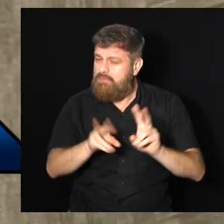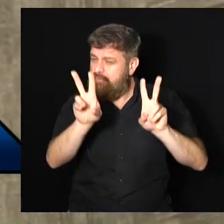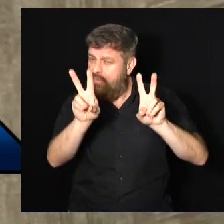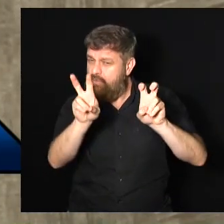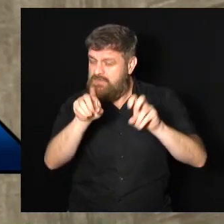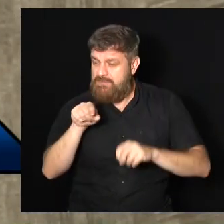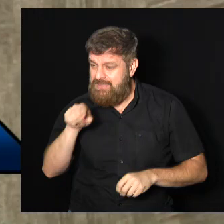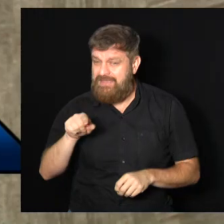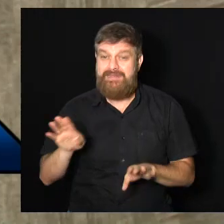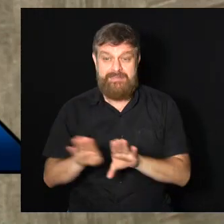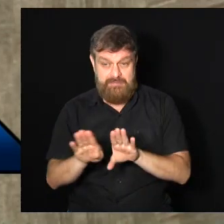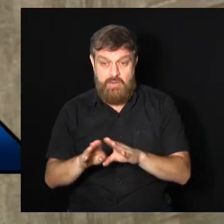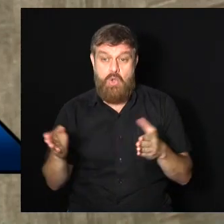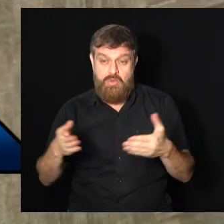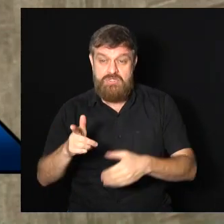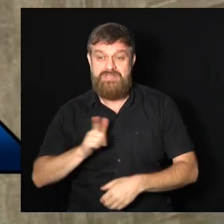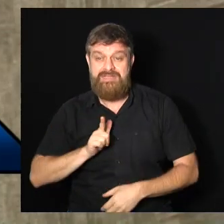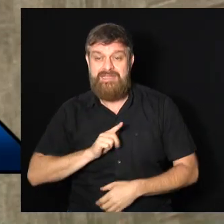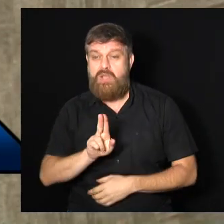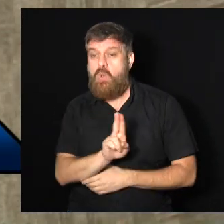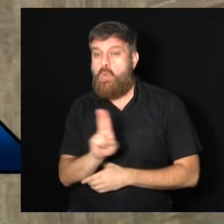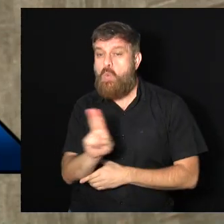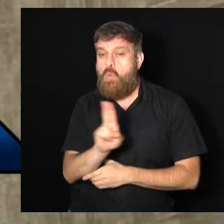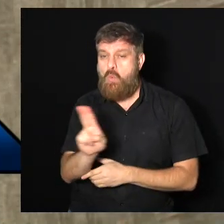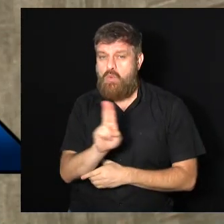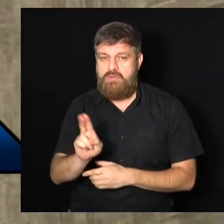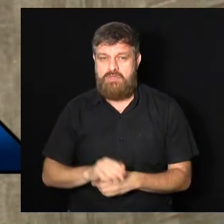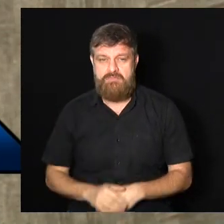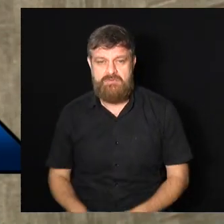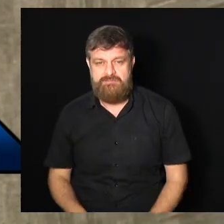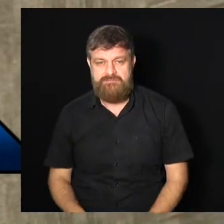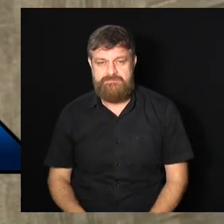eles estão chamando, inclusive hoje, de